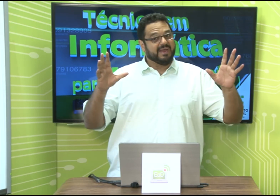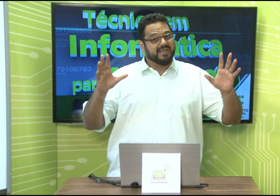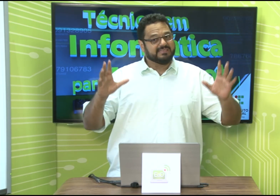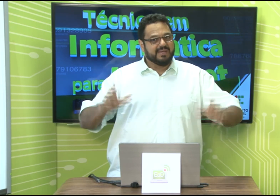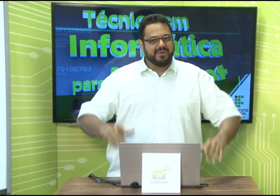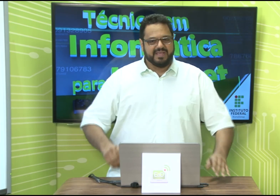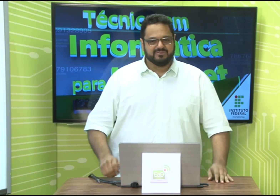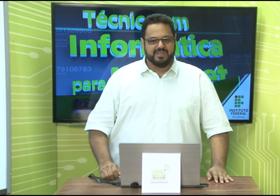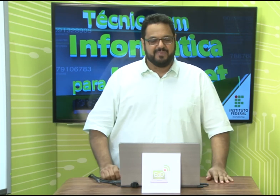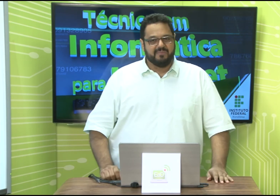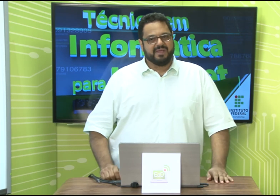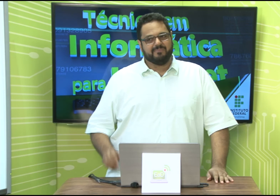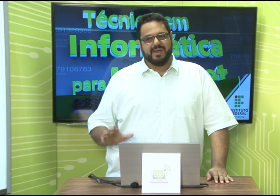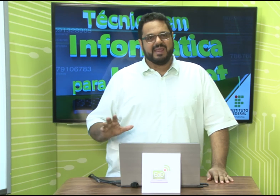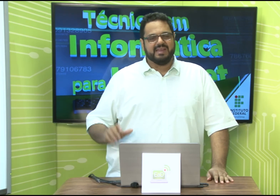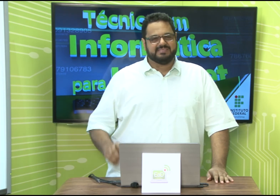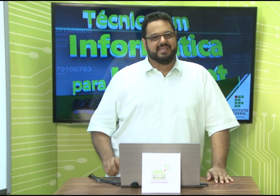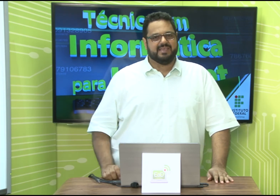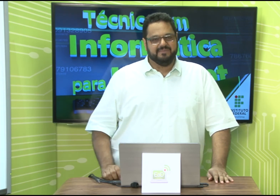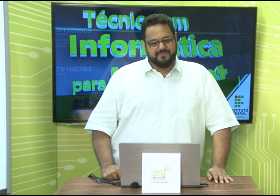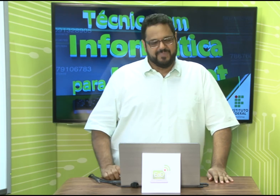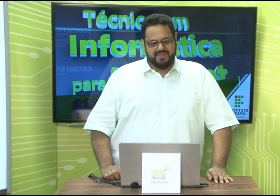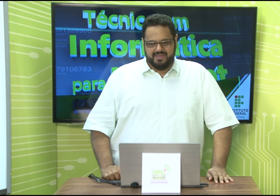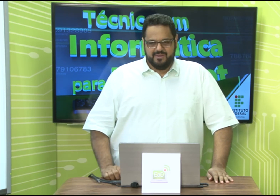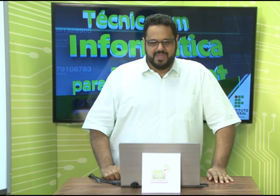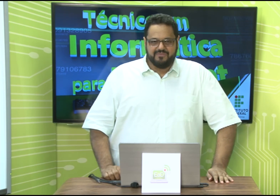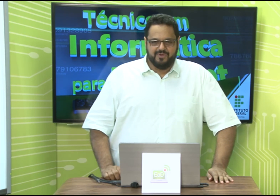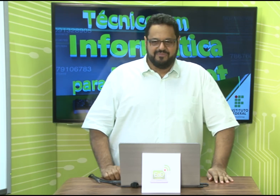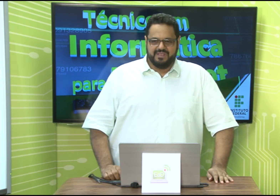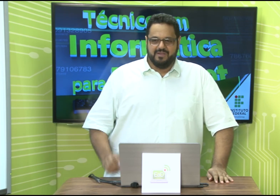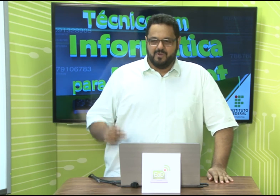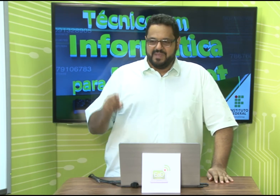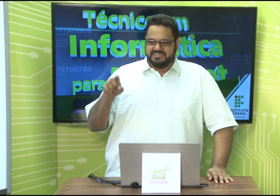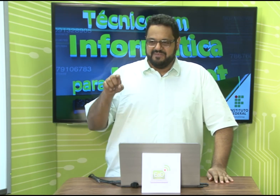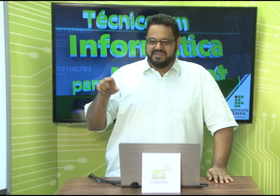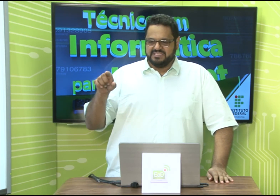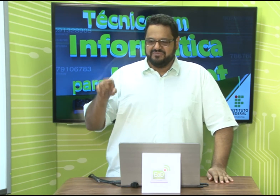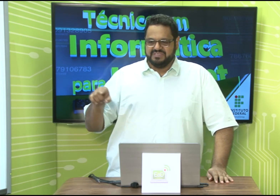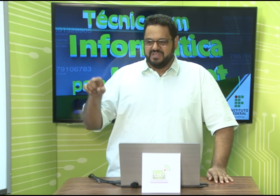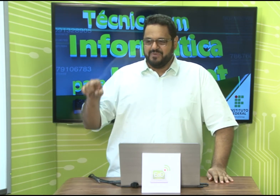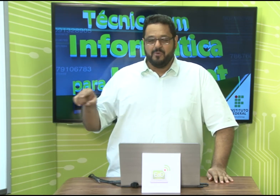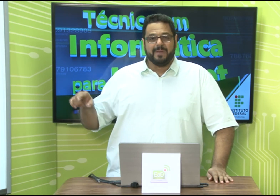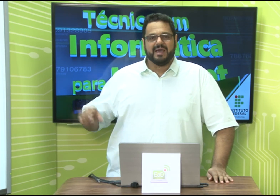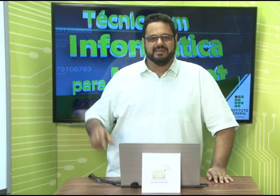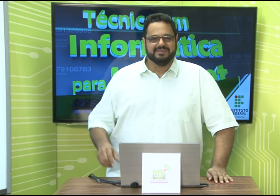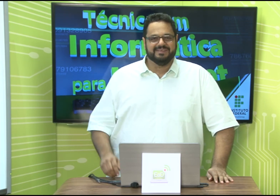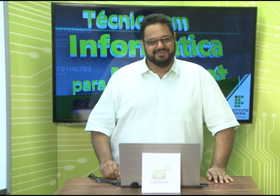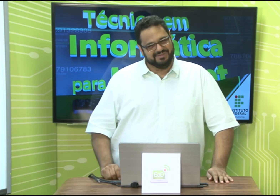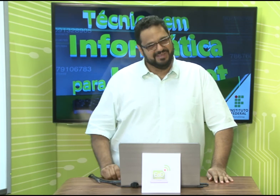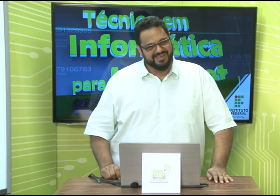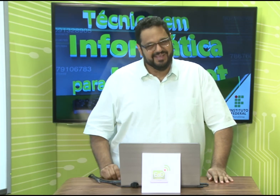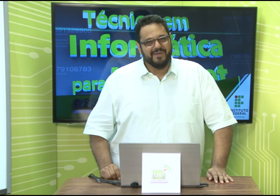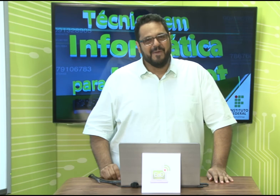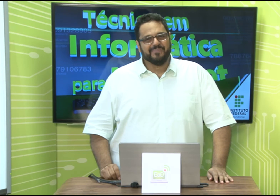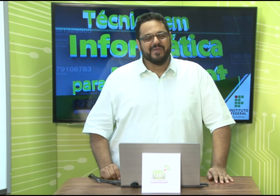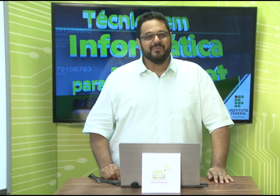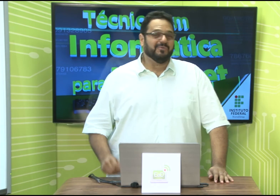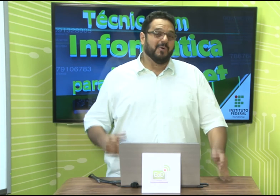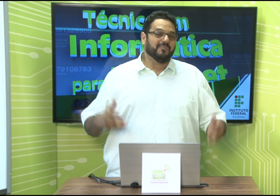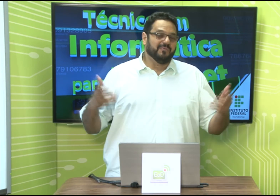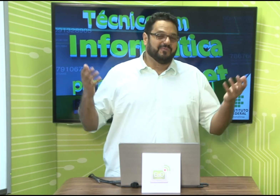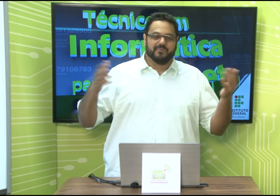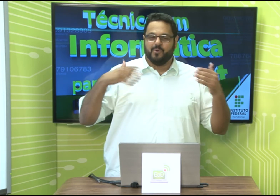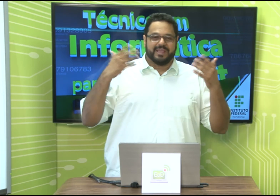ela desaparece e aparece um tempinho, pai, parei nesse aqui. O que foi, filha? Eu comecei a fazer divisão e não para.